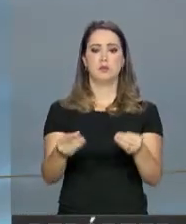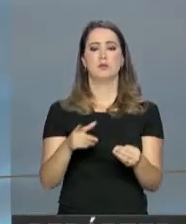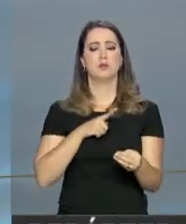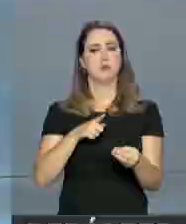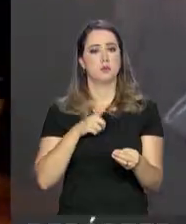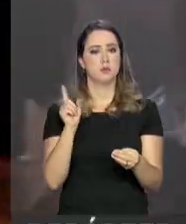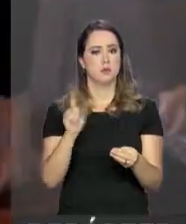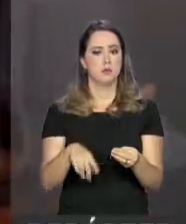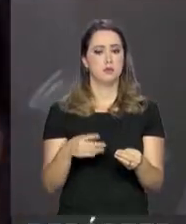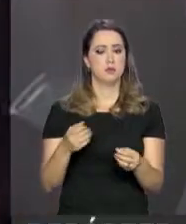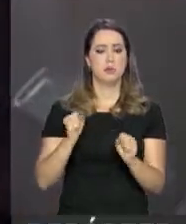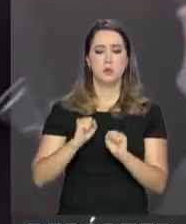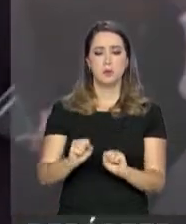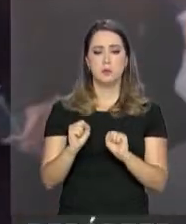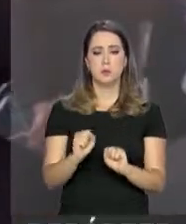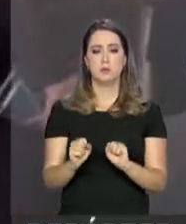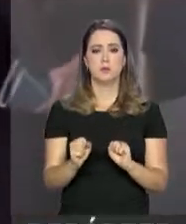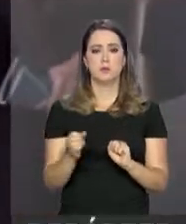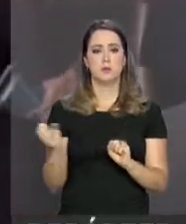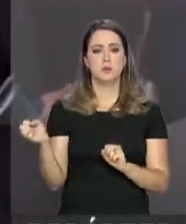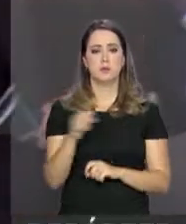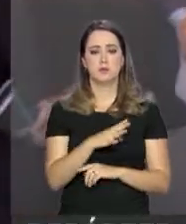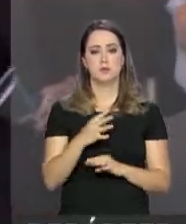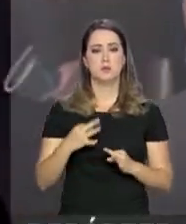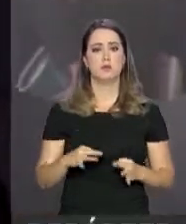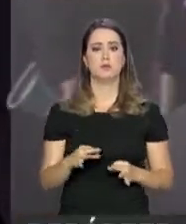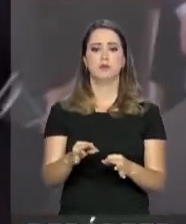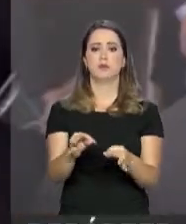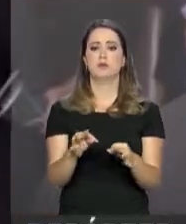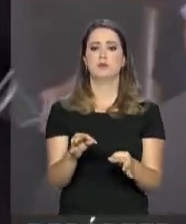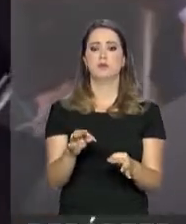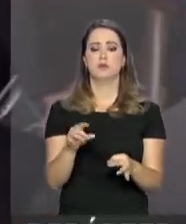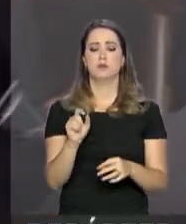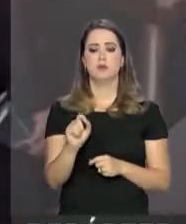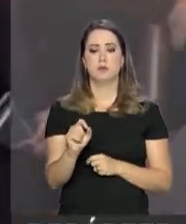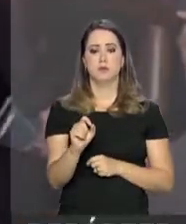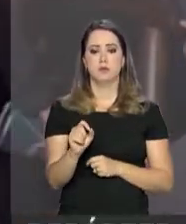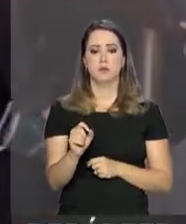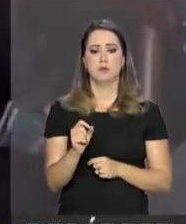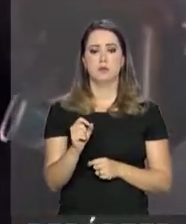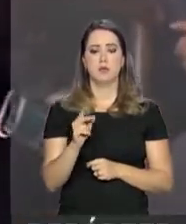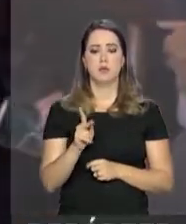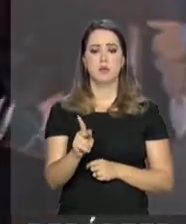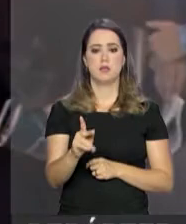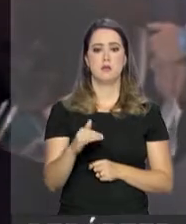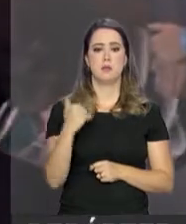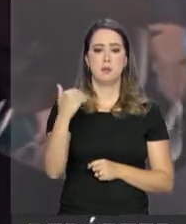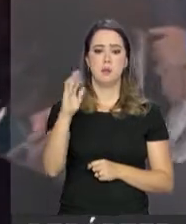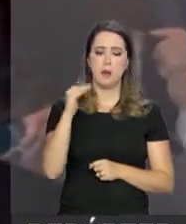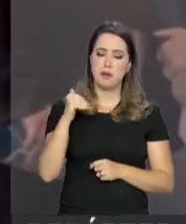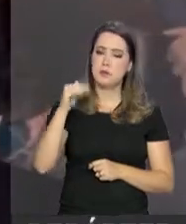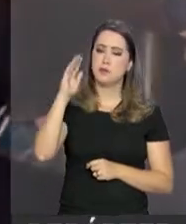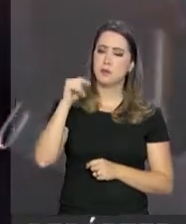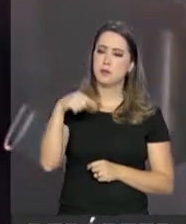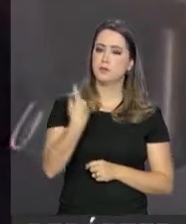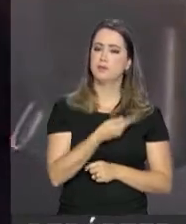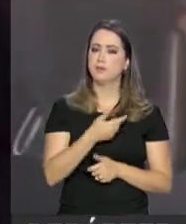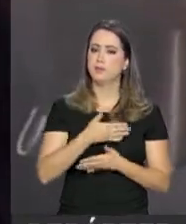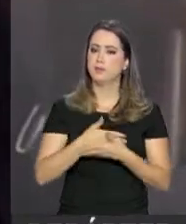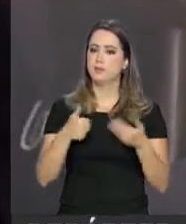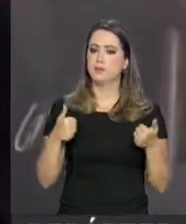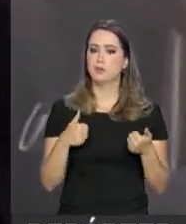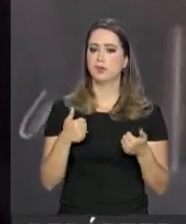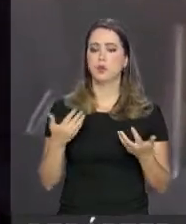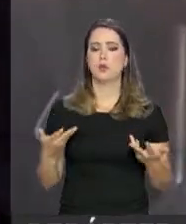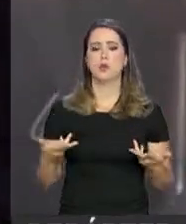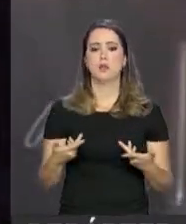haja condições de inovação tecnológica para que cada vez mais nós possamos melhorar a qualidade